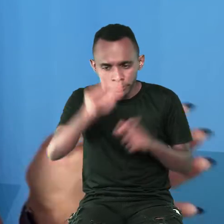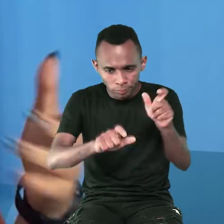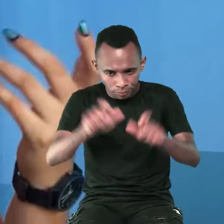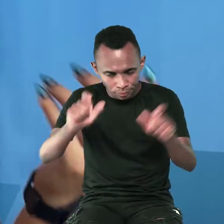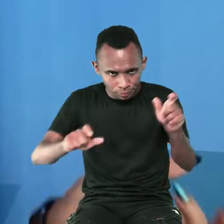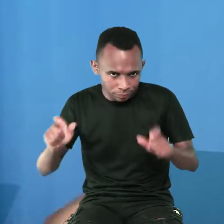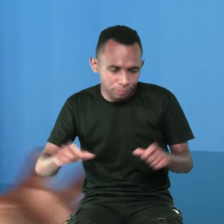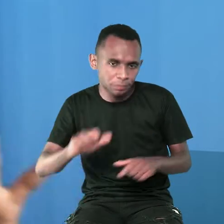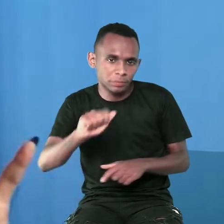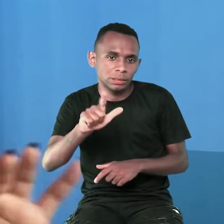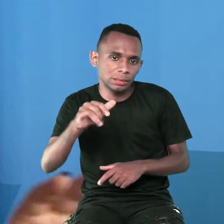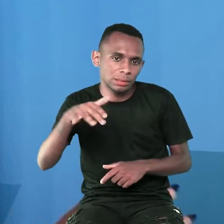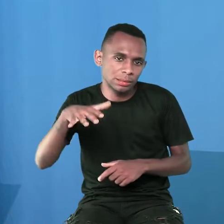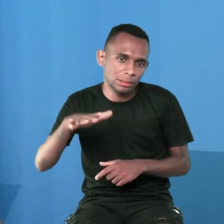personagens, né, a Alice, a Cássia, elas já